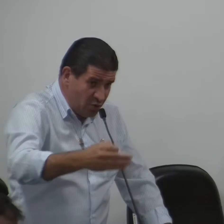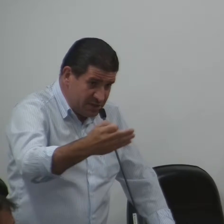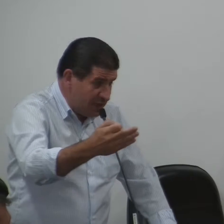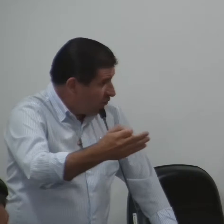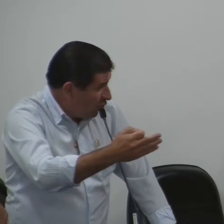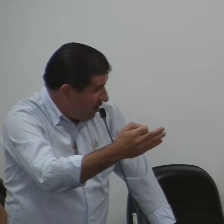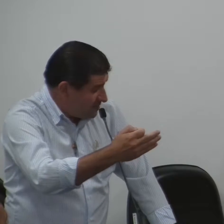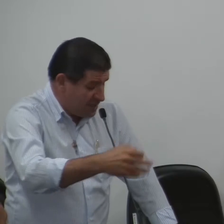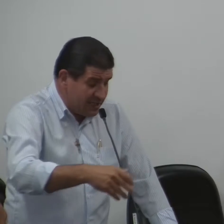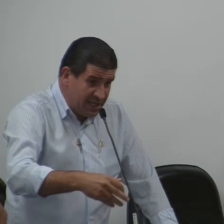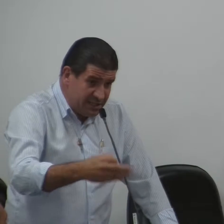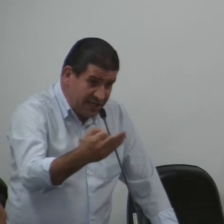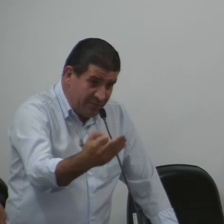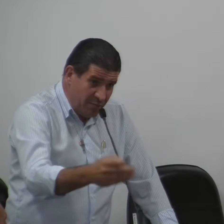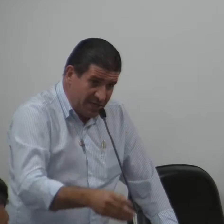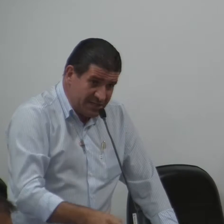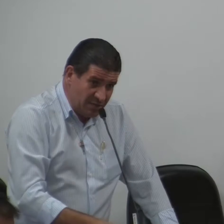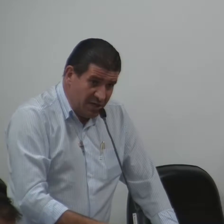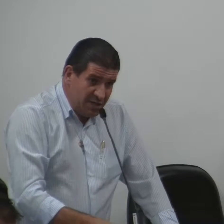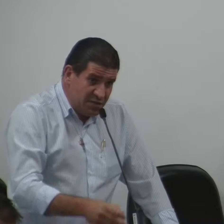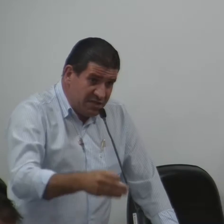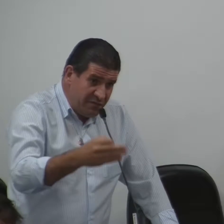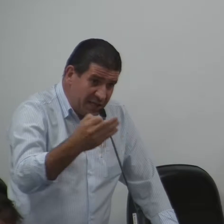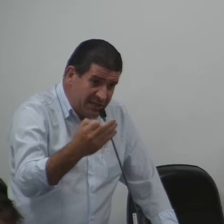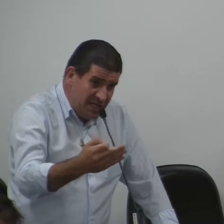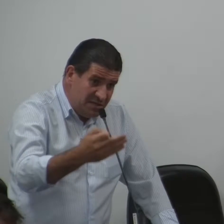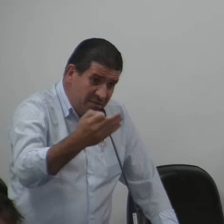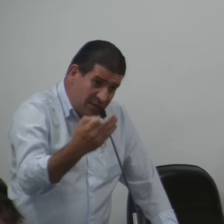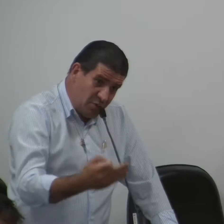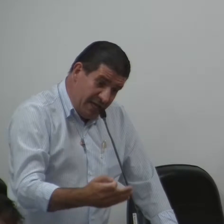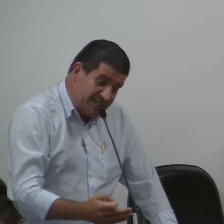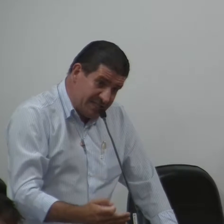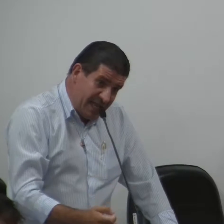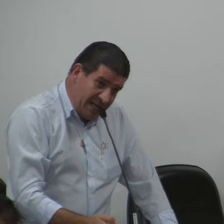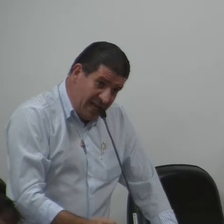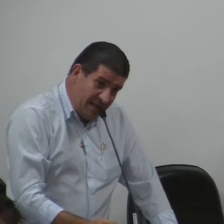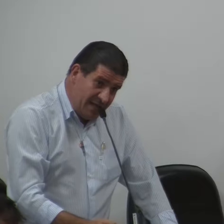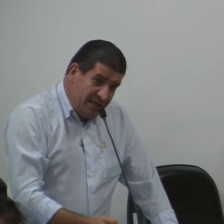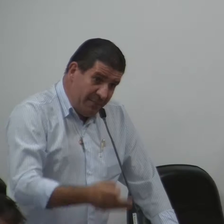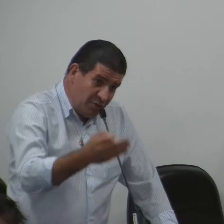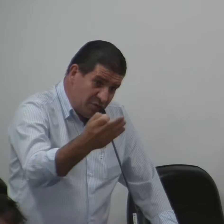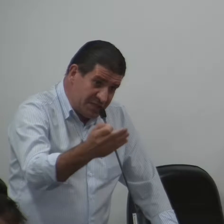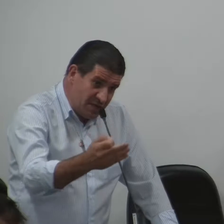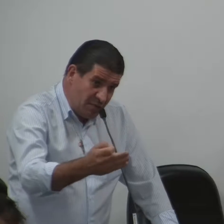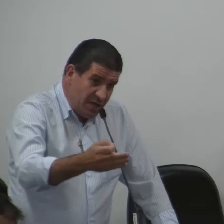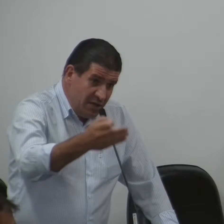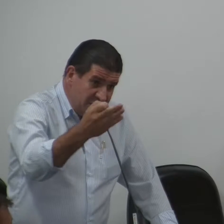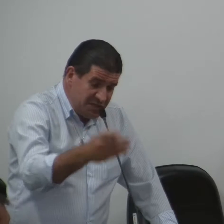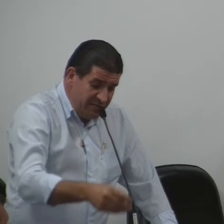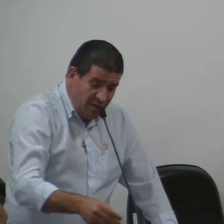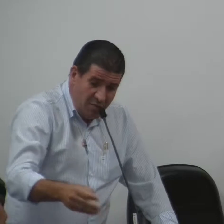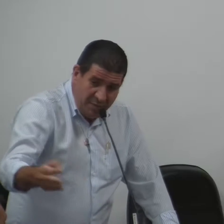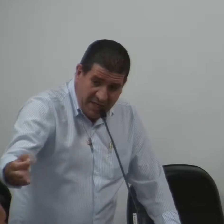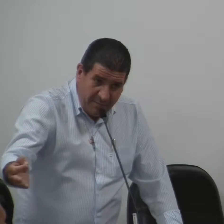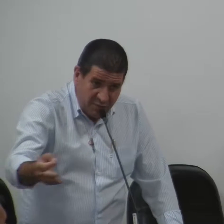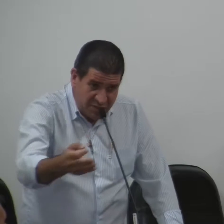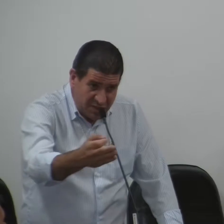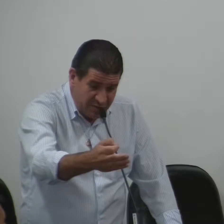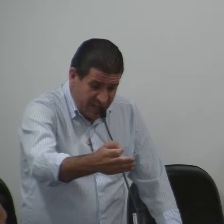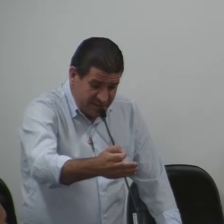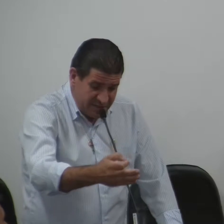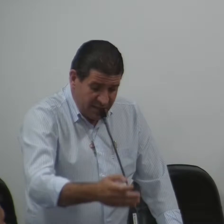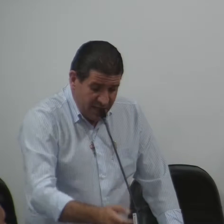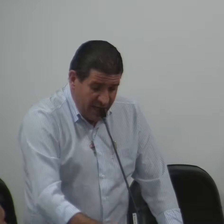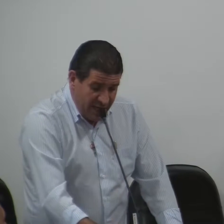atende todos, atende aquela população. Se você vê o atendimento que eles têm lá e a produção, eu estive acompanhando a